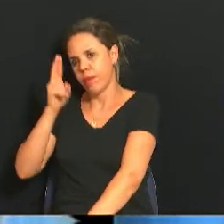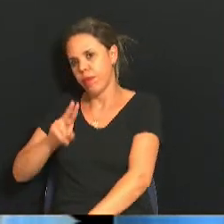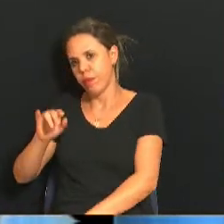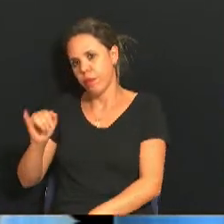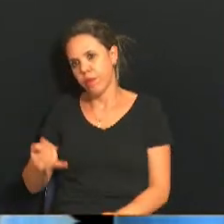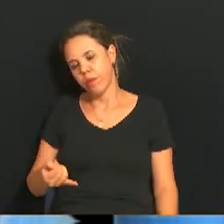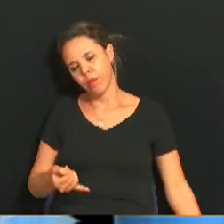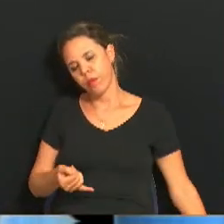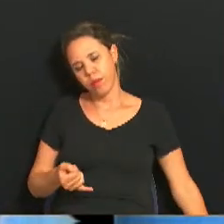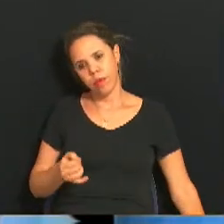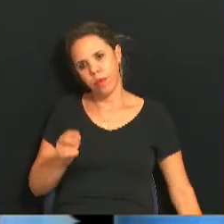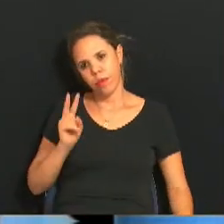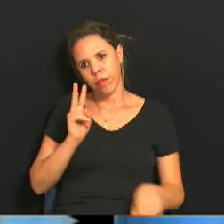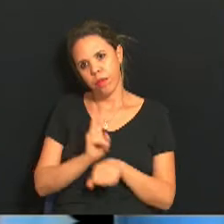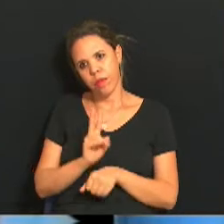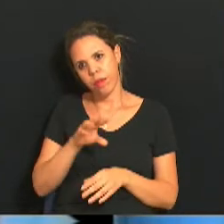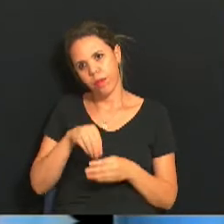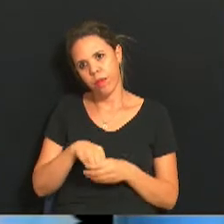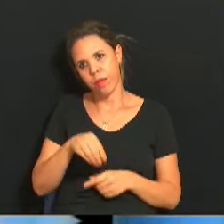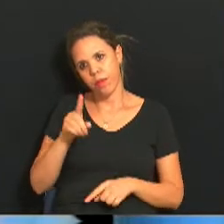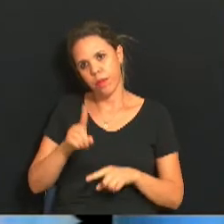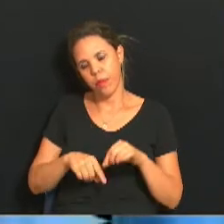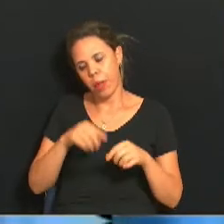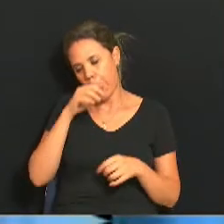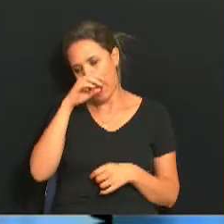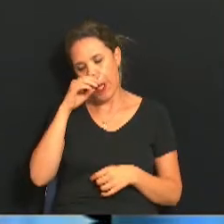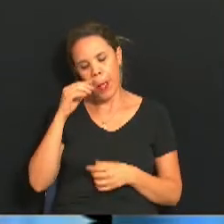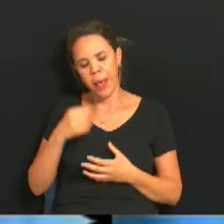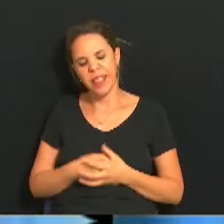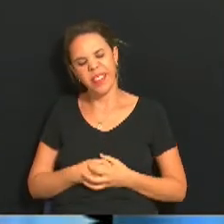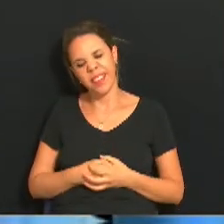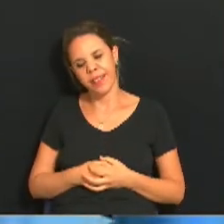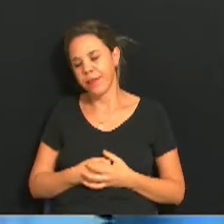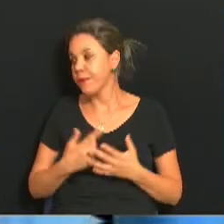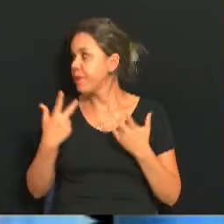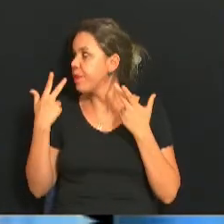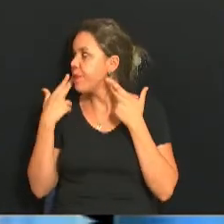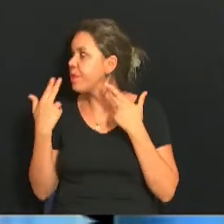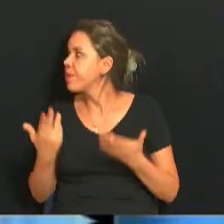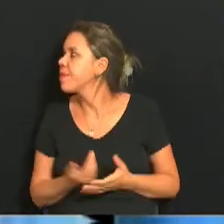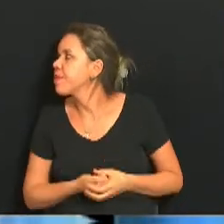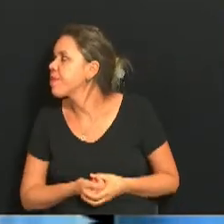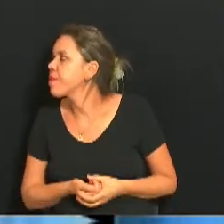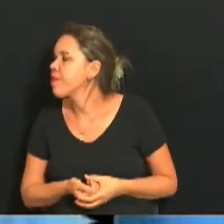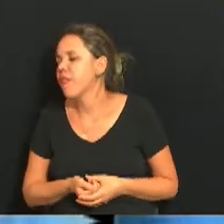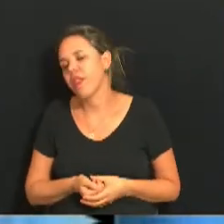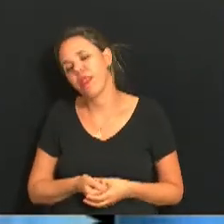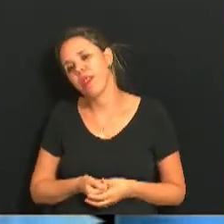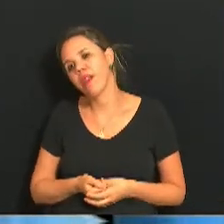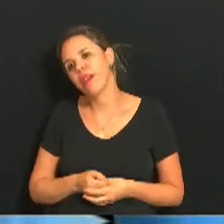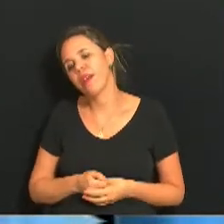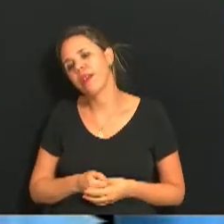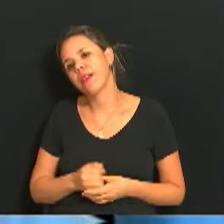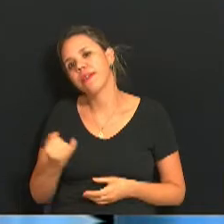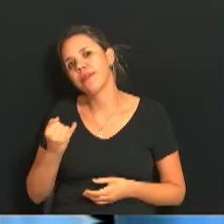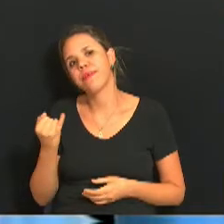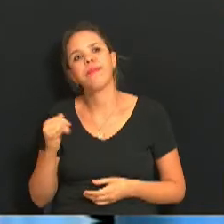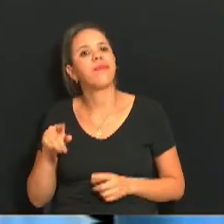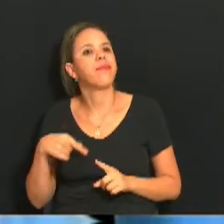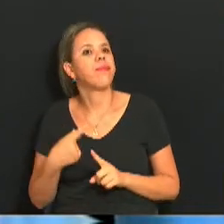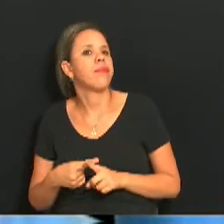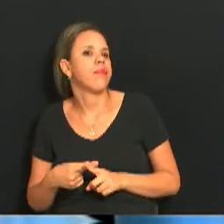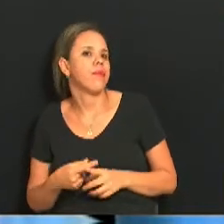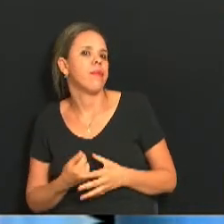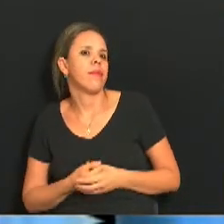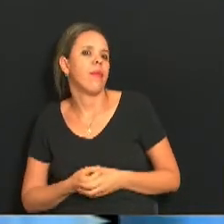preservar bem móvel ou imóvel mas natureza material e mais do que isso além da